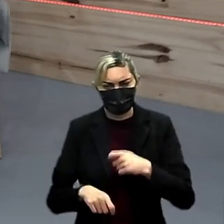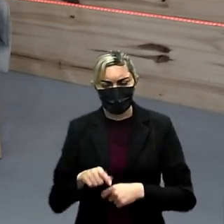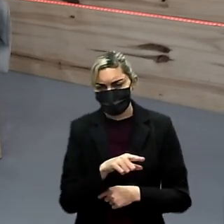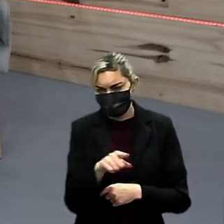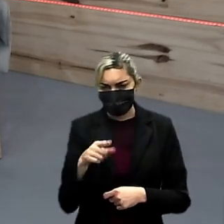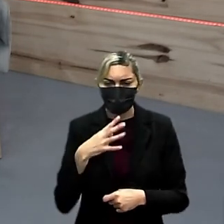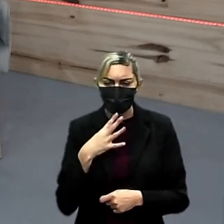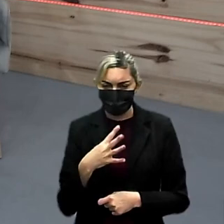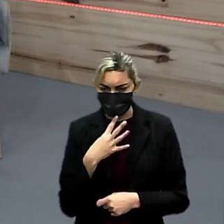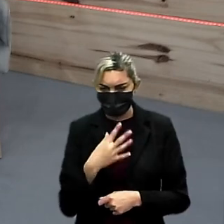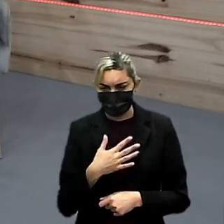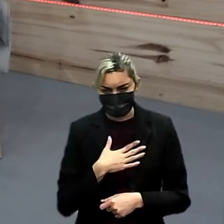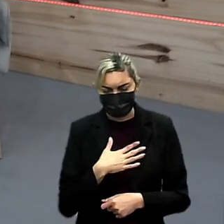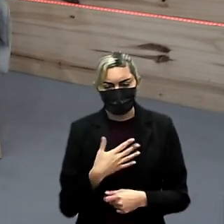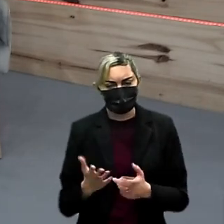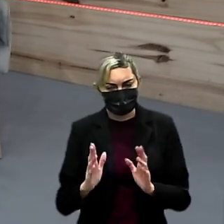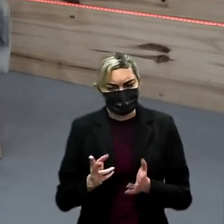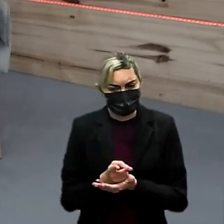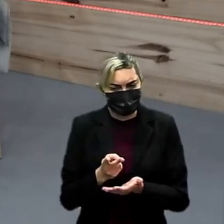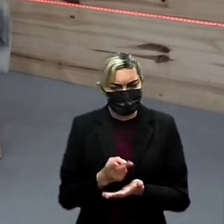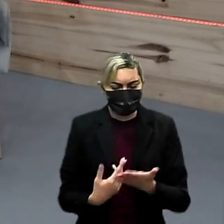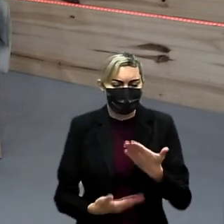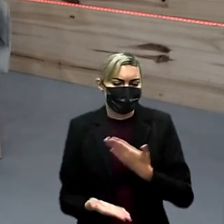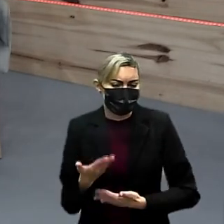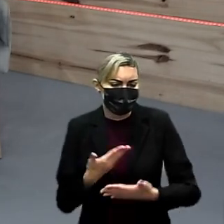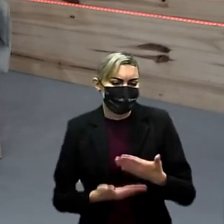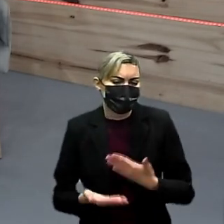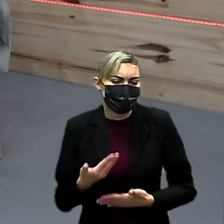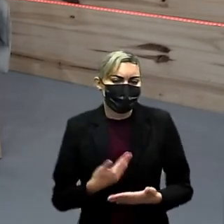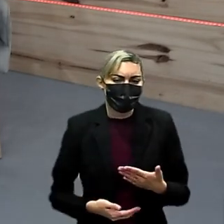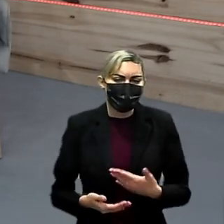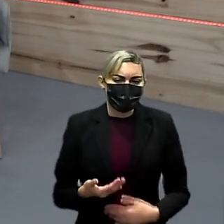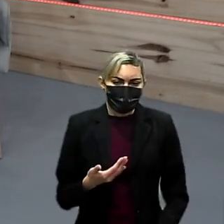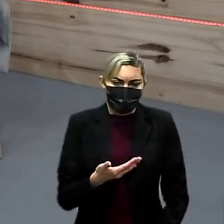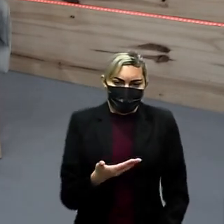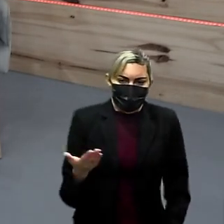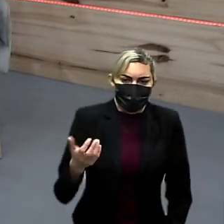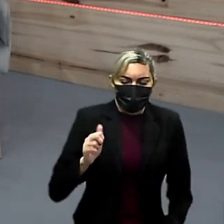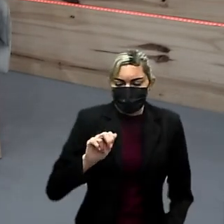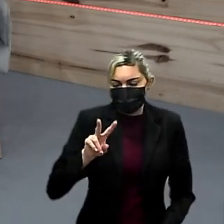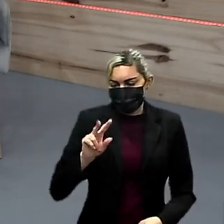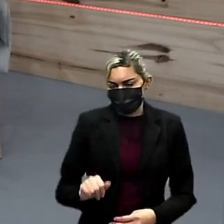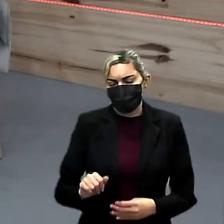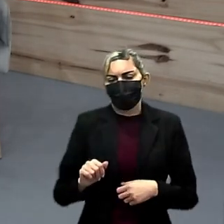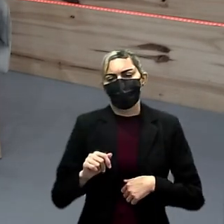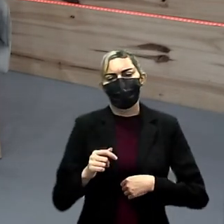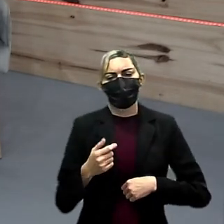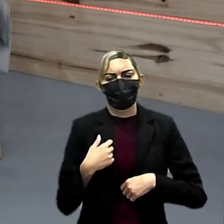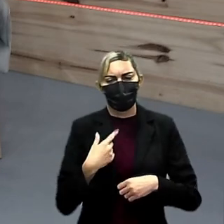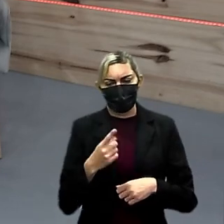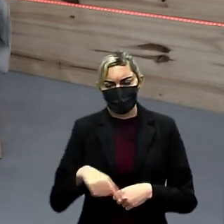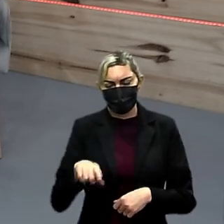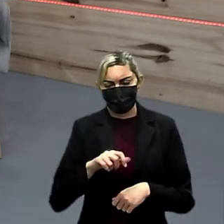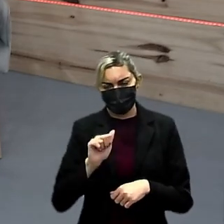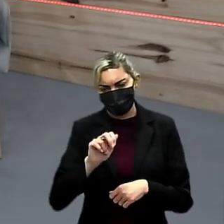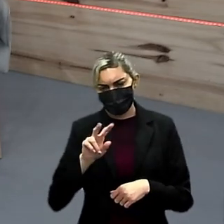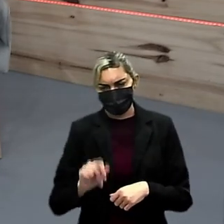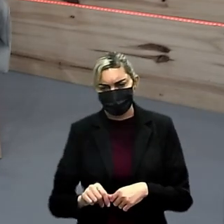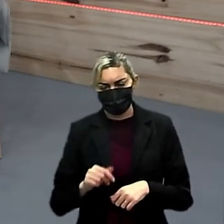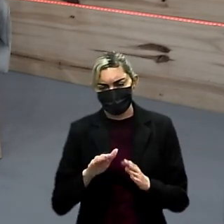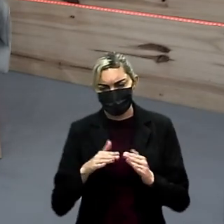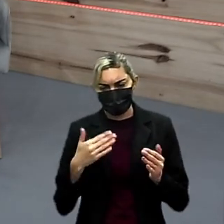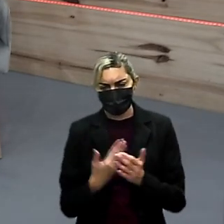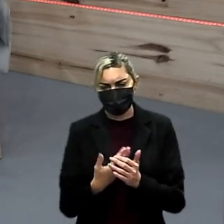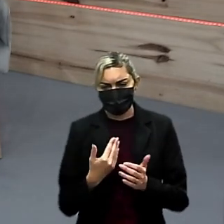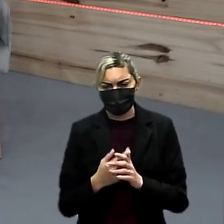já me conhecem, né? A gente está sempre interagindo aí no AVA, né? Na plataforma, na nossa plataforma da